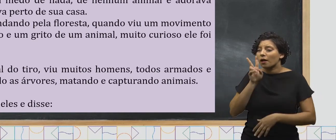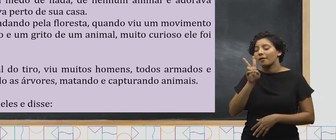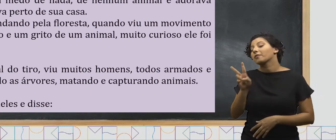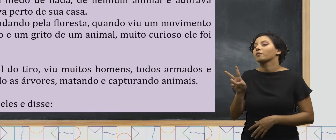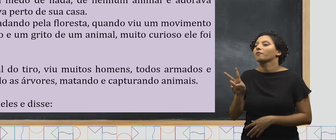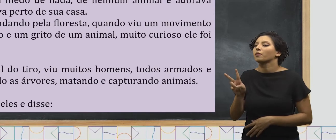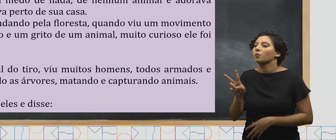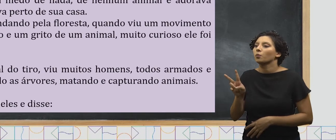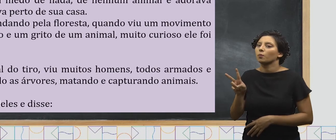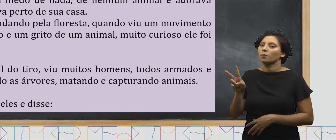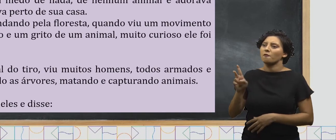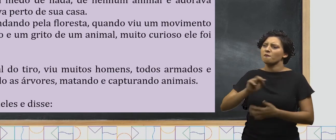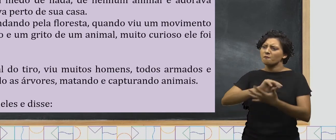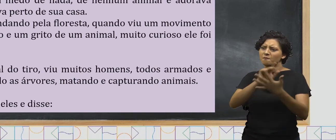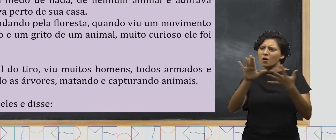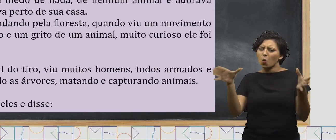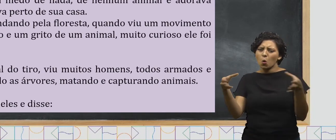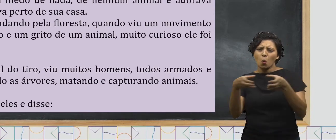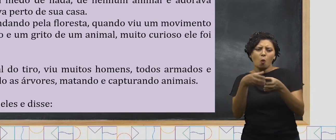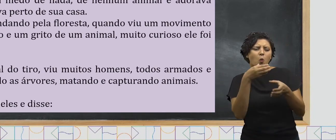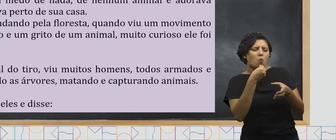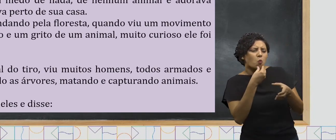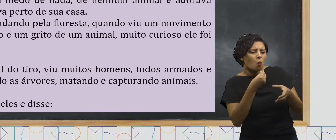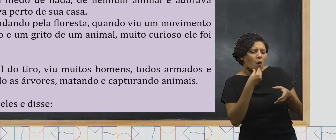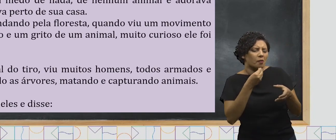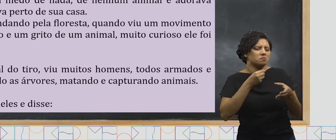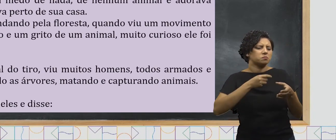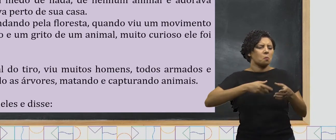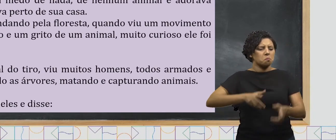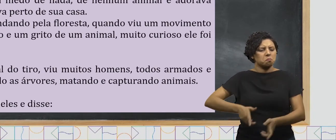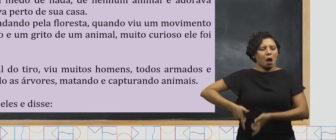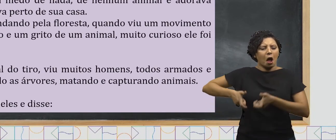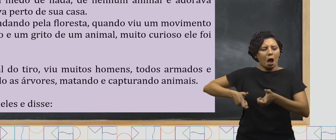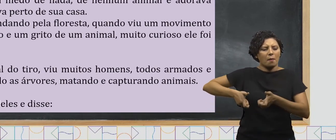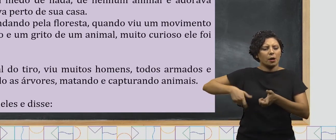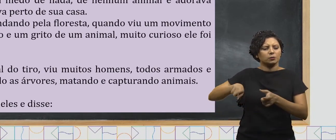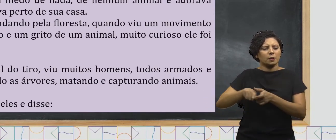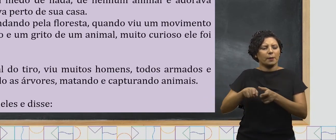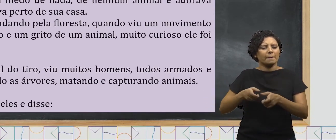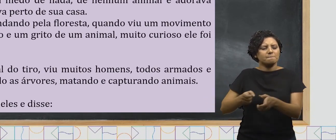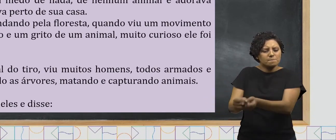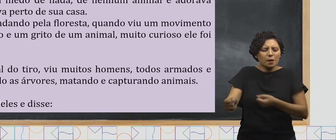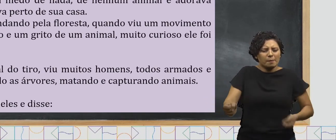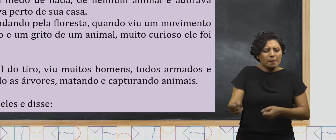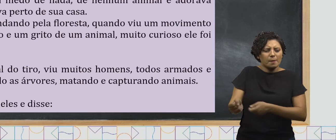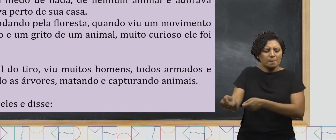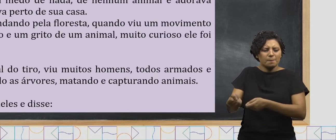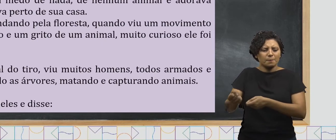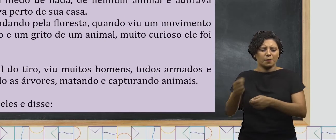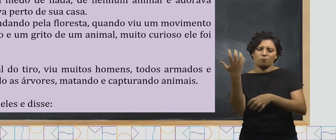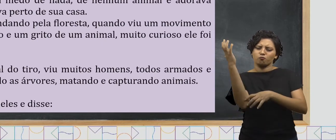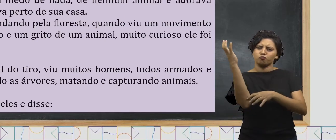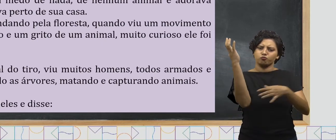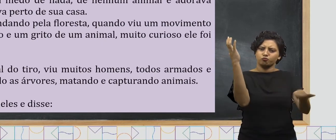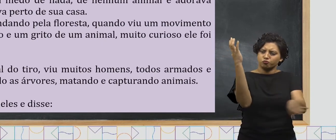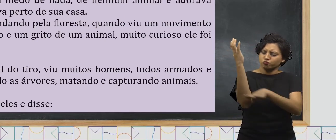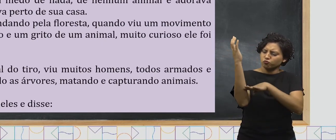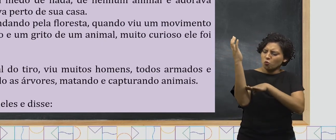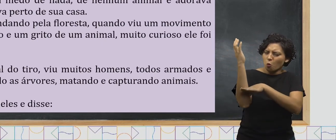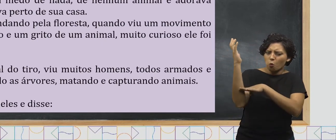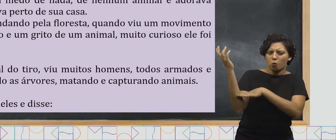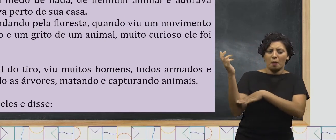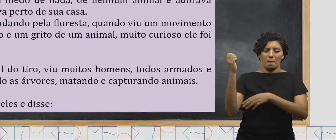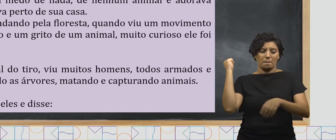ao local do tiro, viu muitos homens, todos armados e com motosserras, cortando as